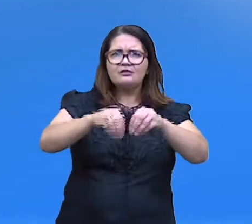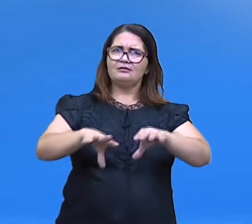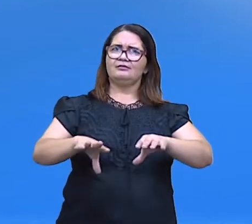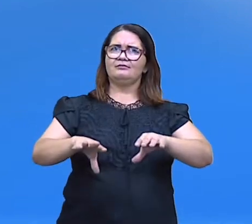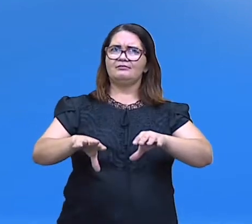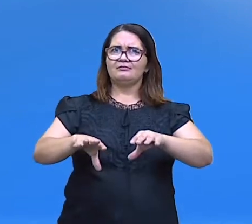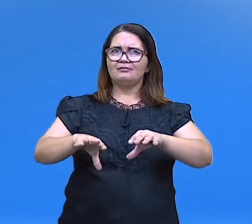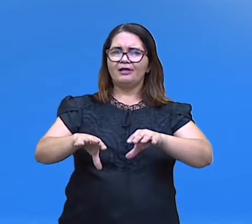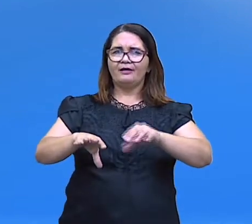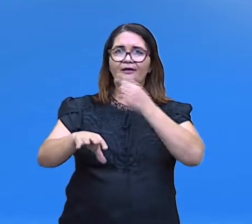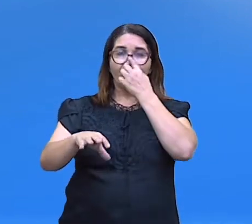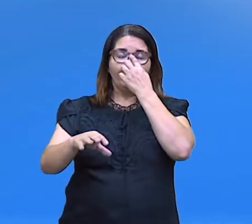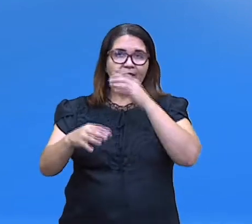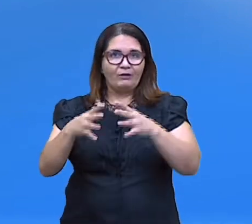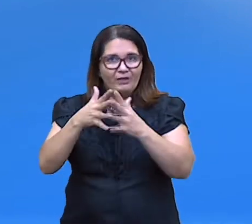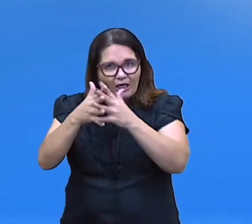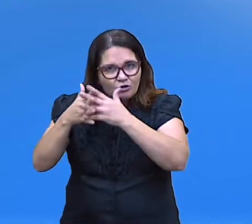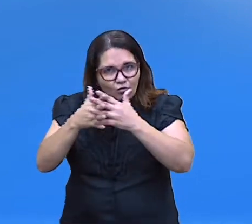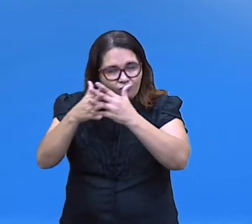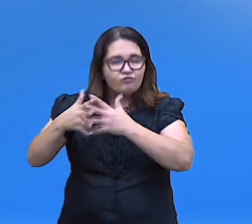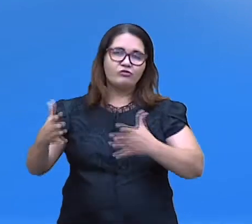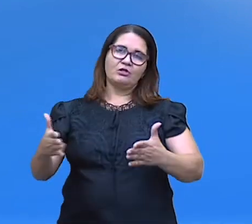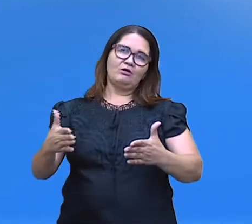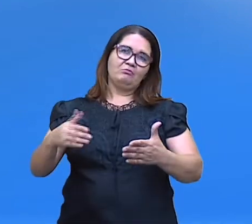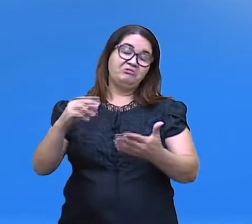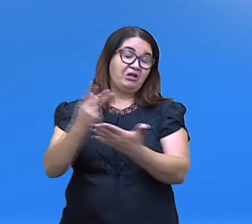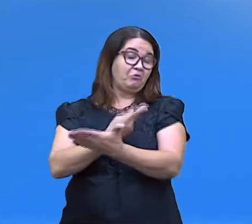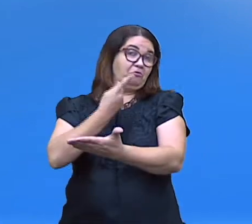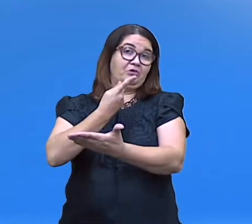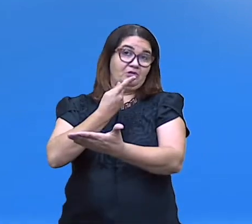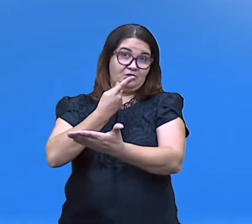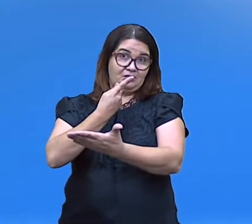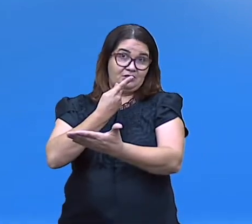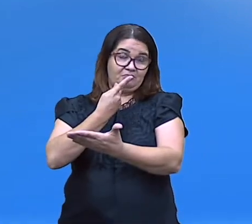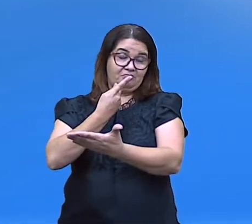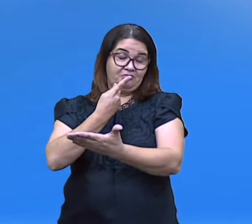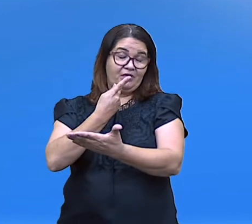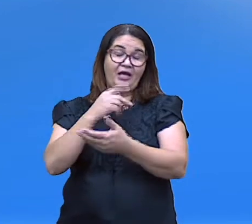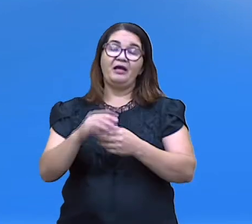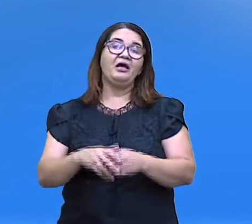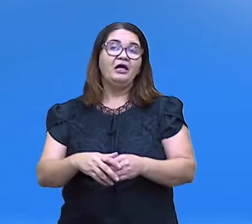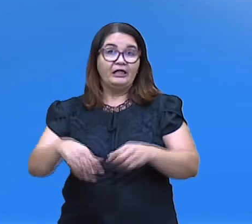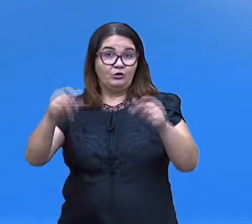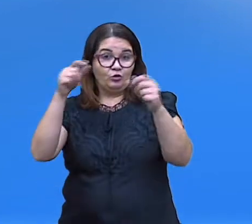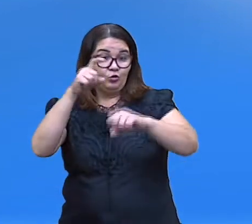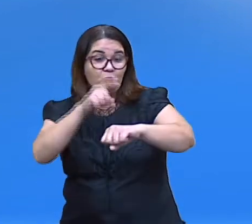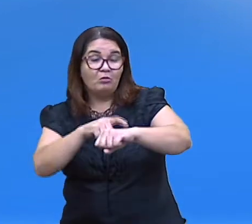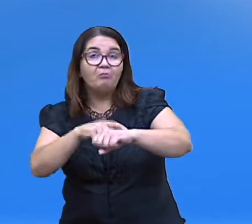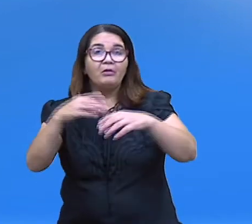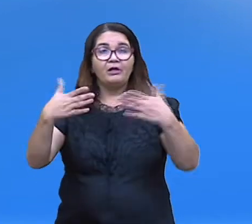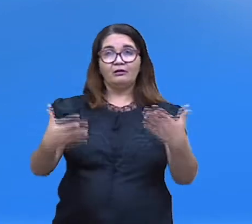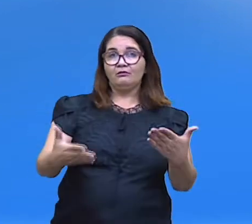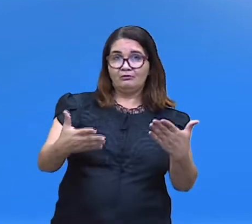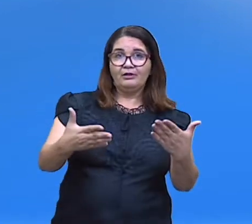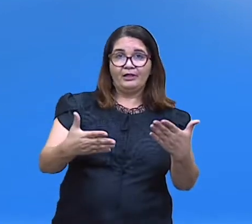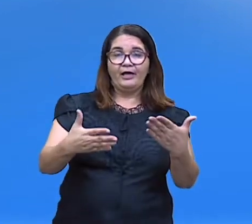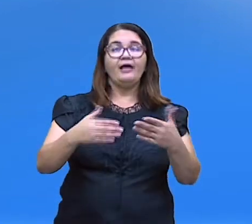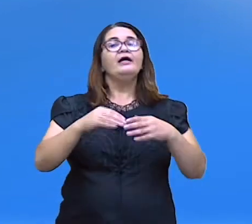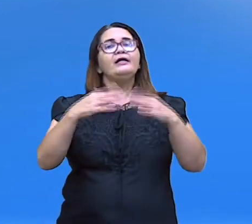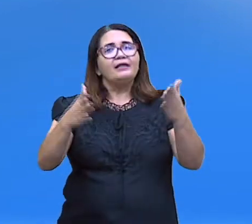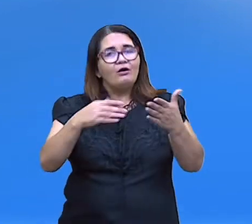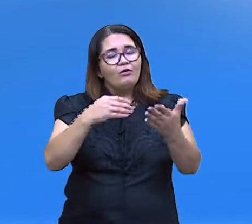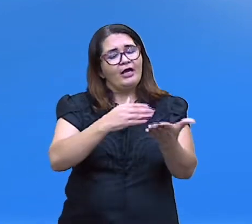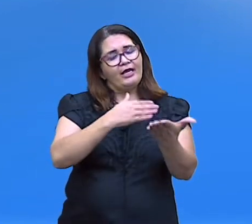resolução para esse conflito. Ou seja, alguma coisa acontece, alguma coisa deve ser feita e alguma coisa